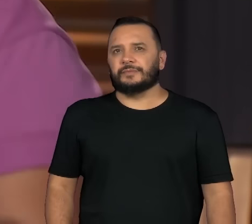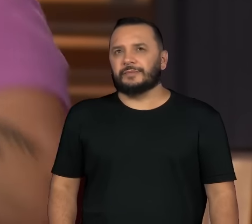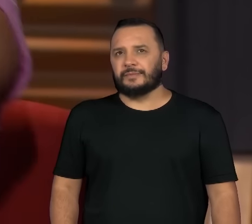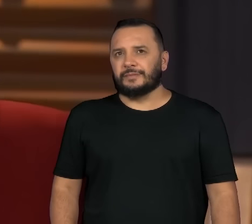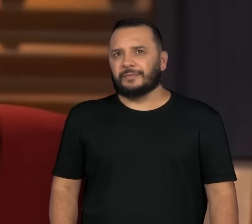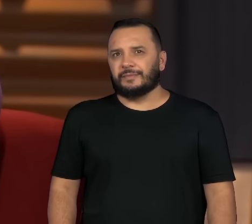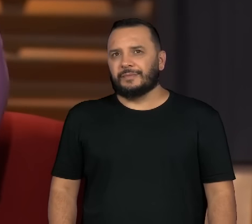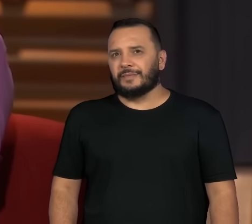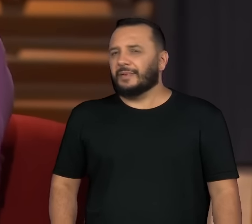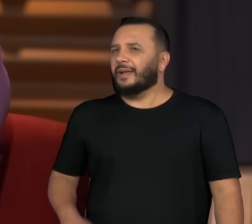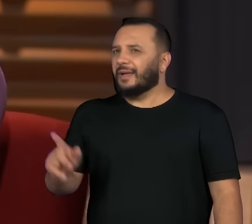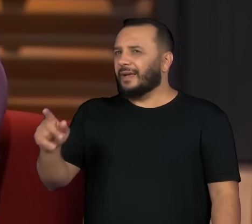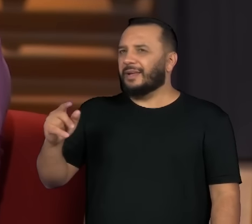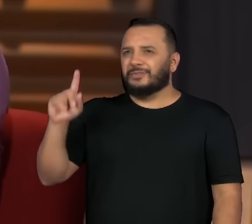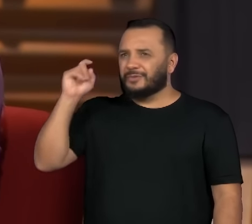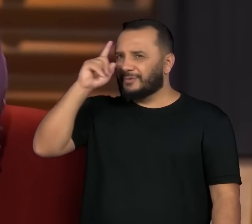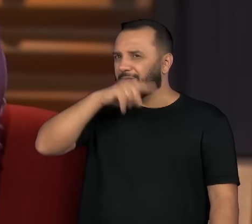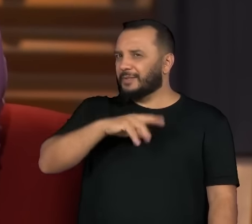É muito complexo.